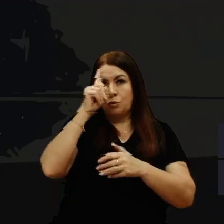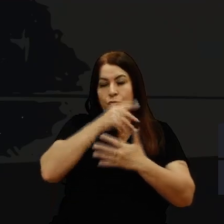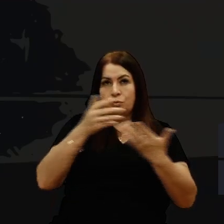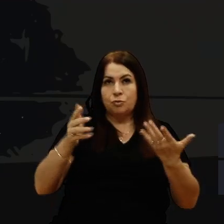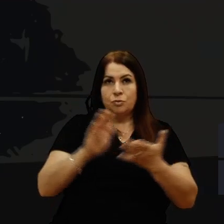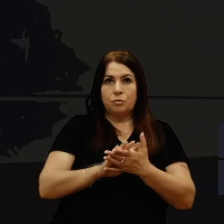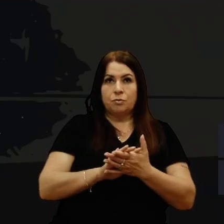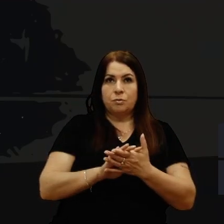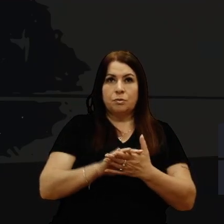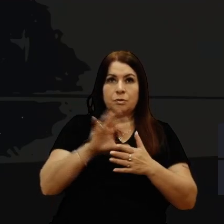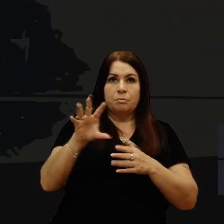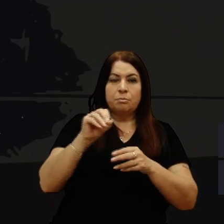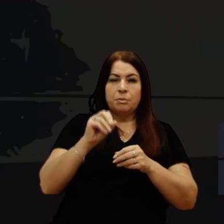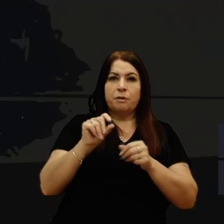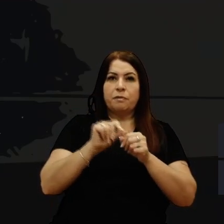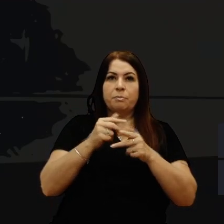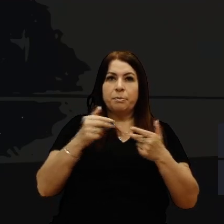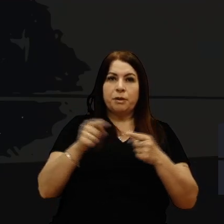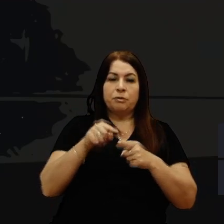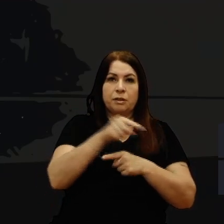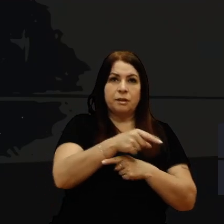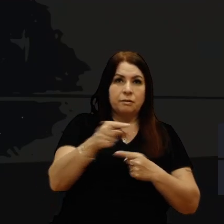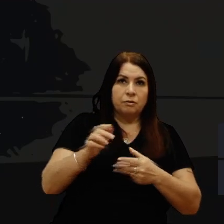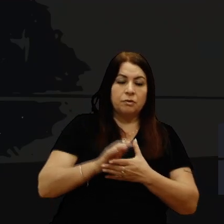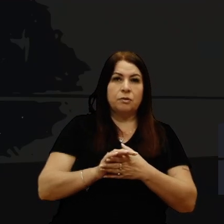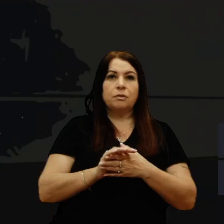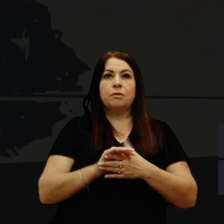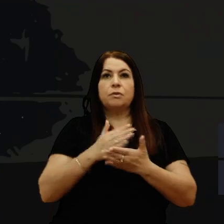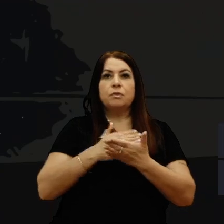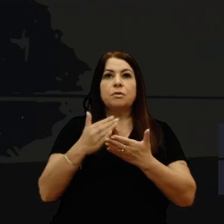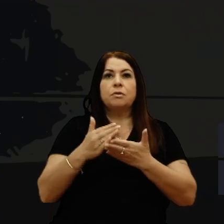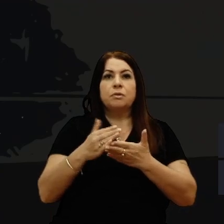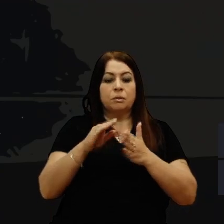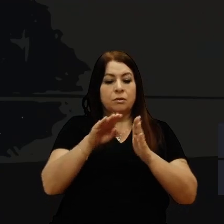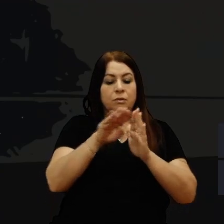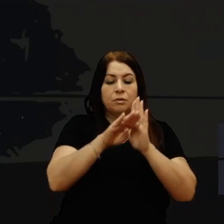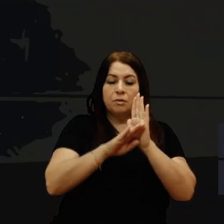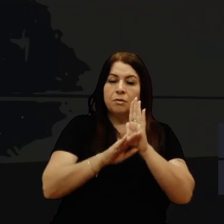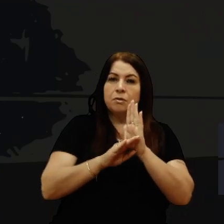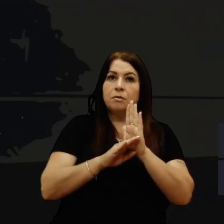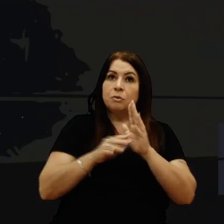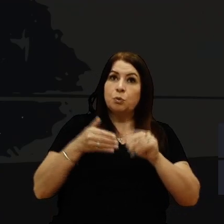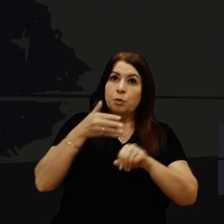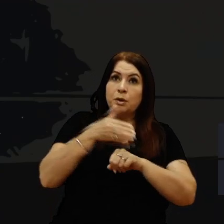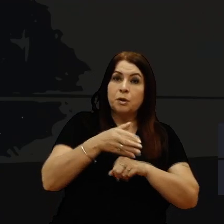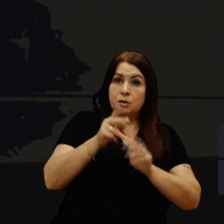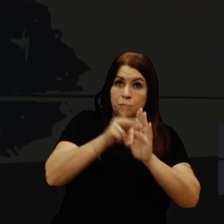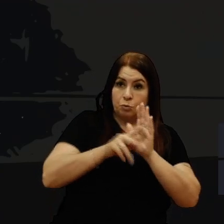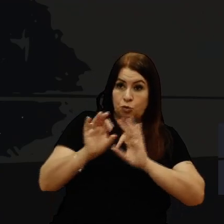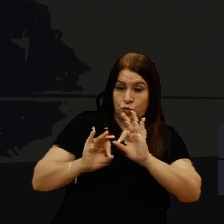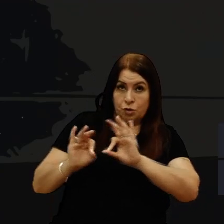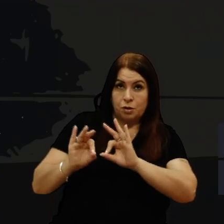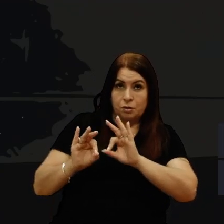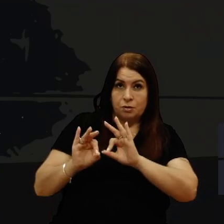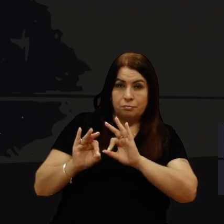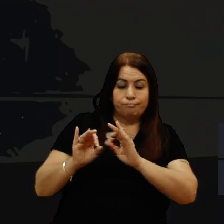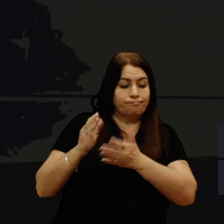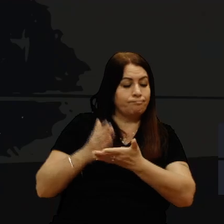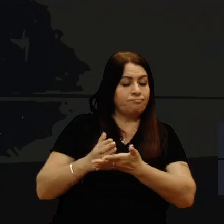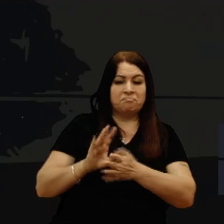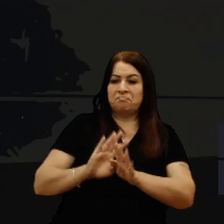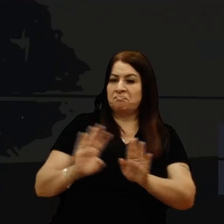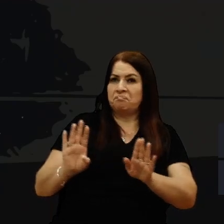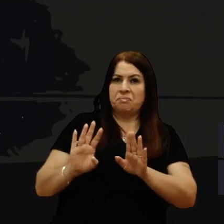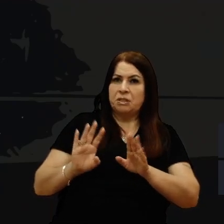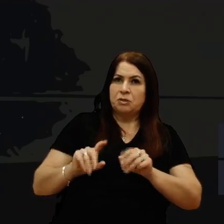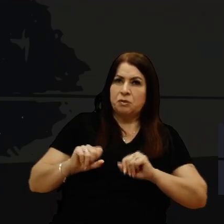que eu pego para fazer, eu gosto de fazer bem feito. Eu sempre parti de um princípio assim, se você entra num projeto por metade, se você não